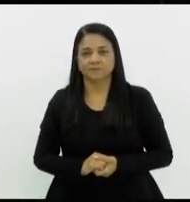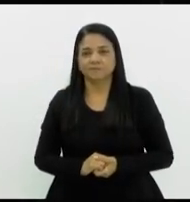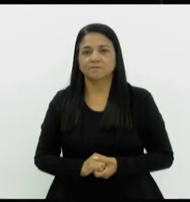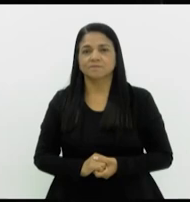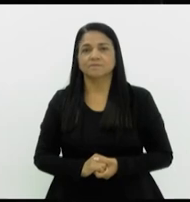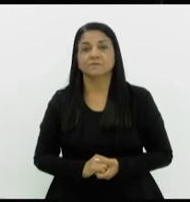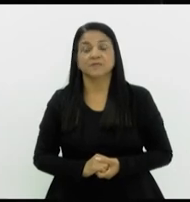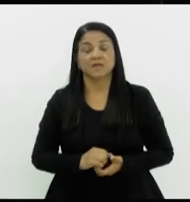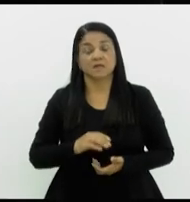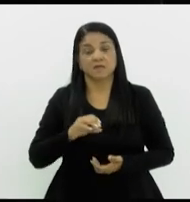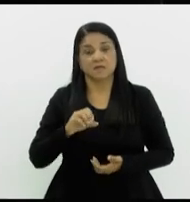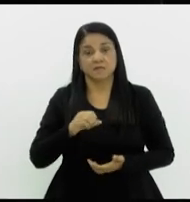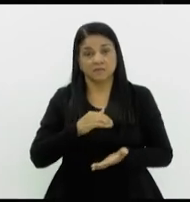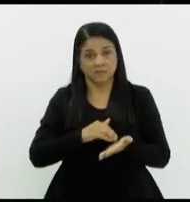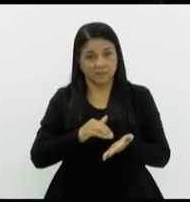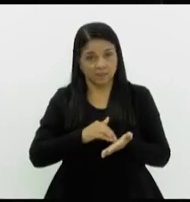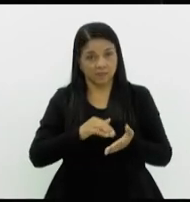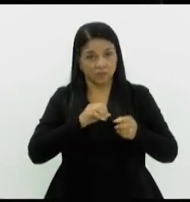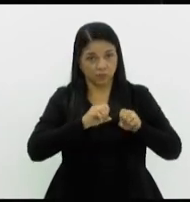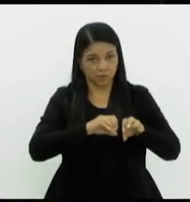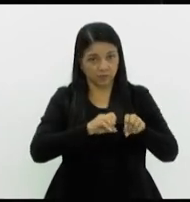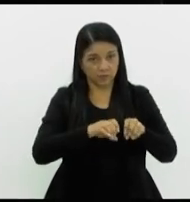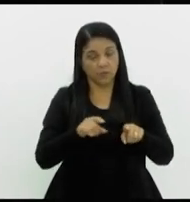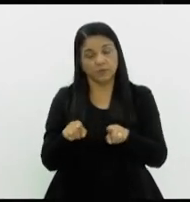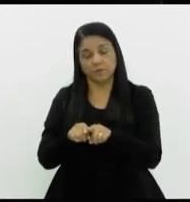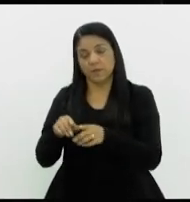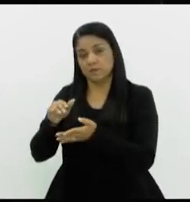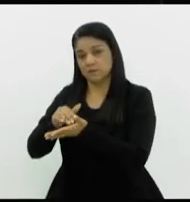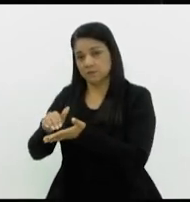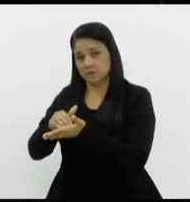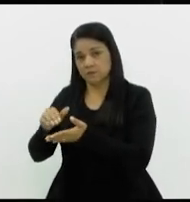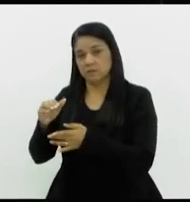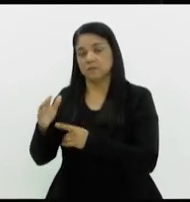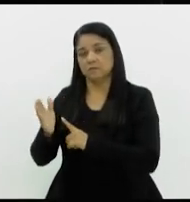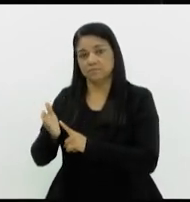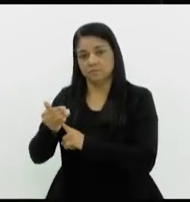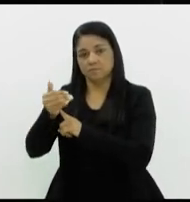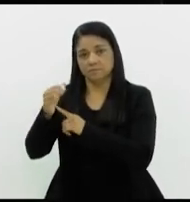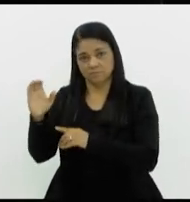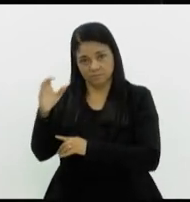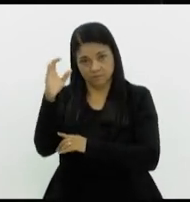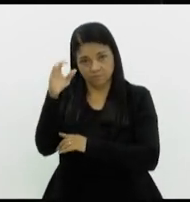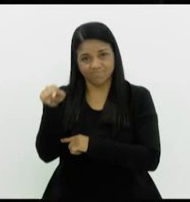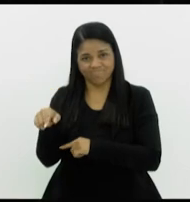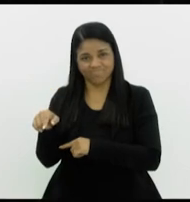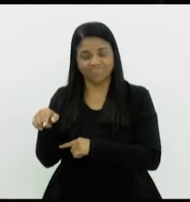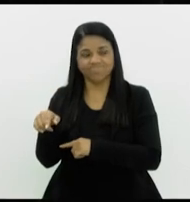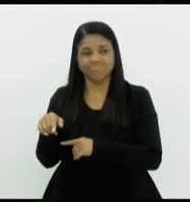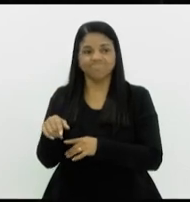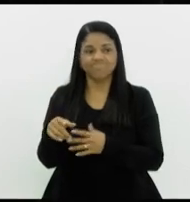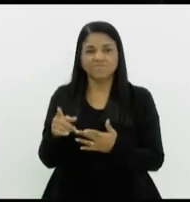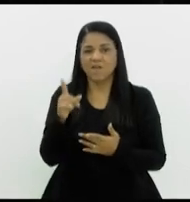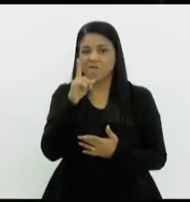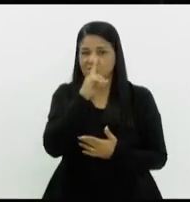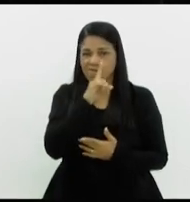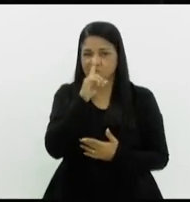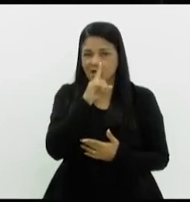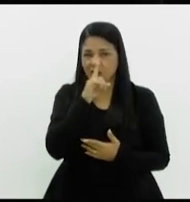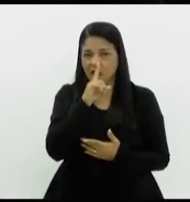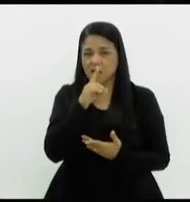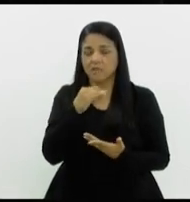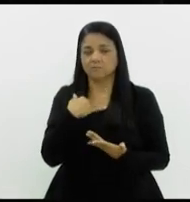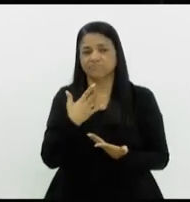a SEDUC como a Secretaria da Ciência e Tecnologia estão deixando a desejar na prestação